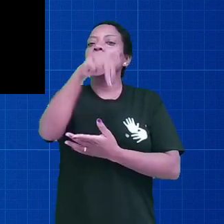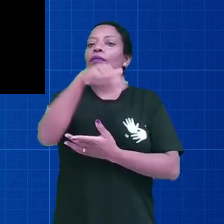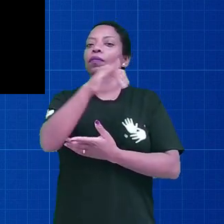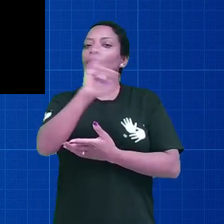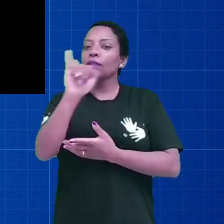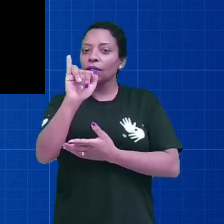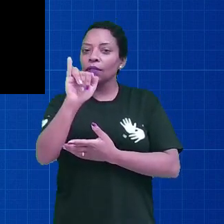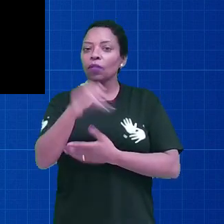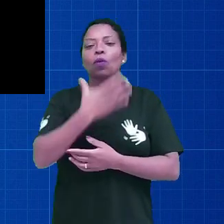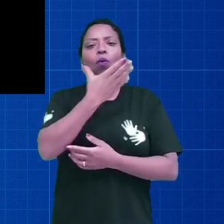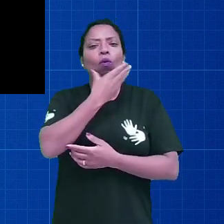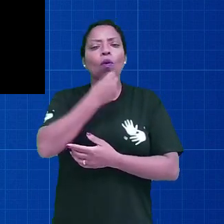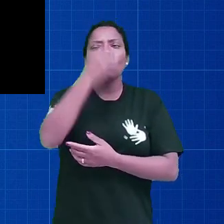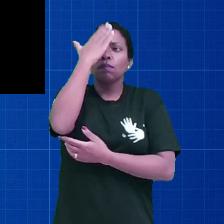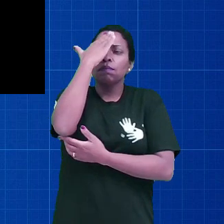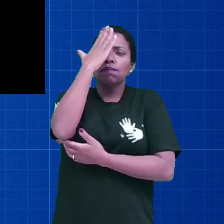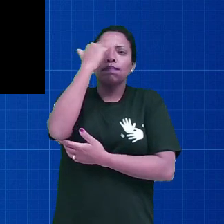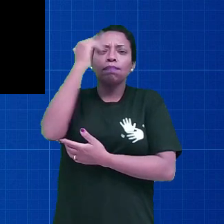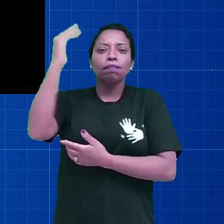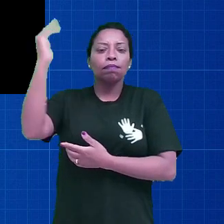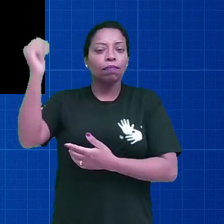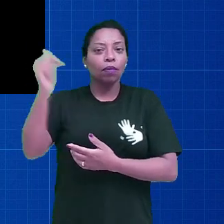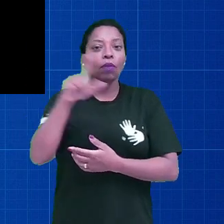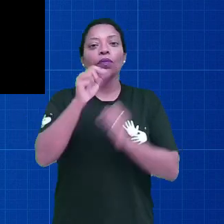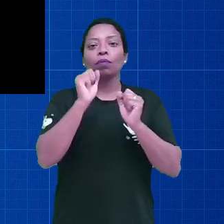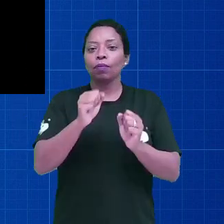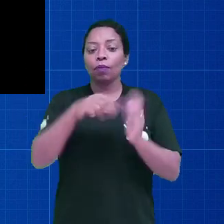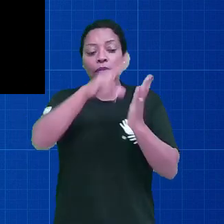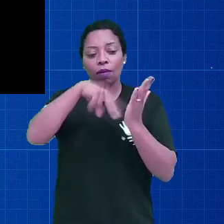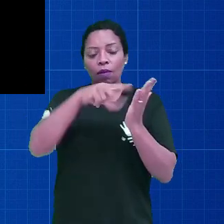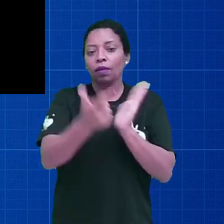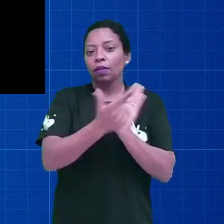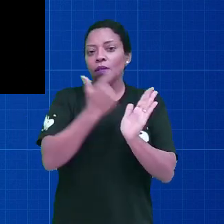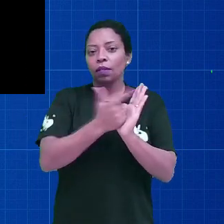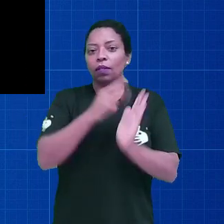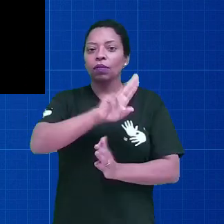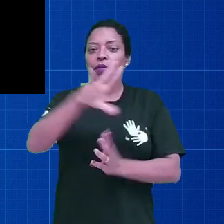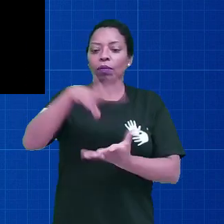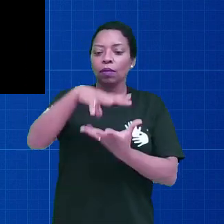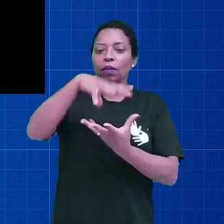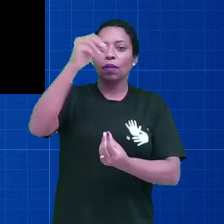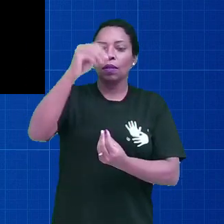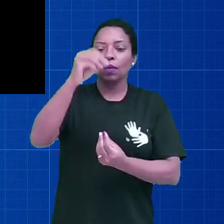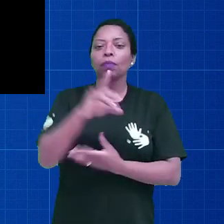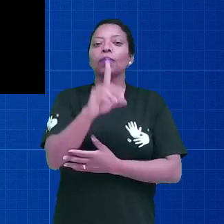do segundo milênio, eu recomendo o livro A Alma de Leonardo da Vinci, do Fritjof Capra.